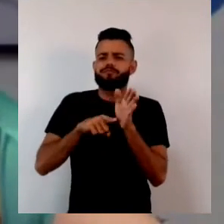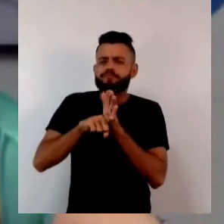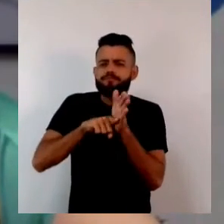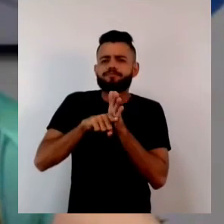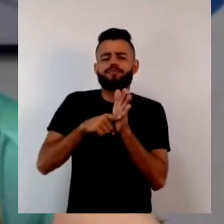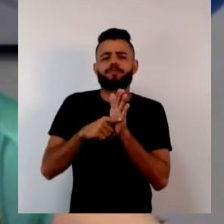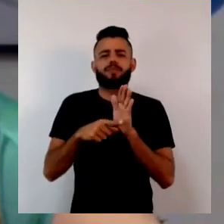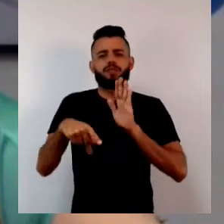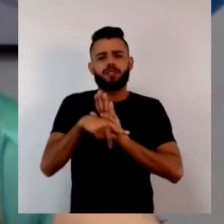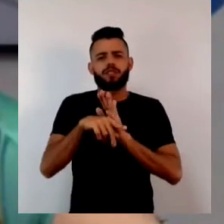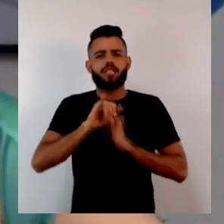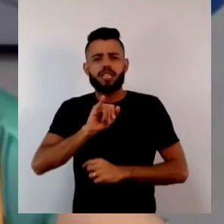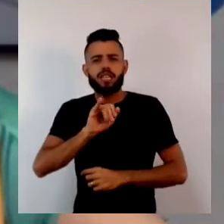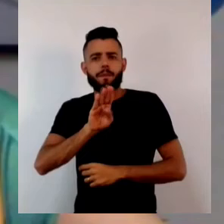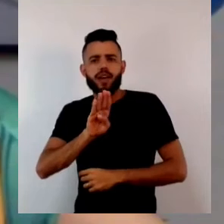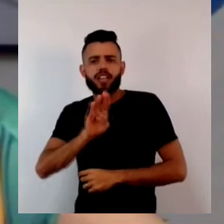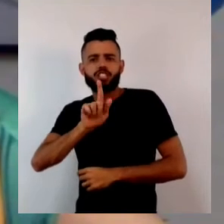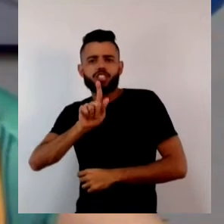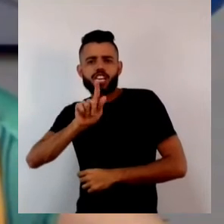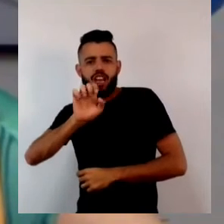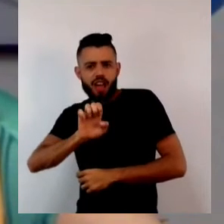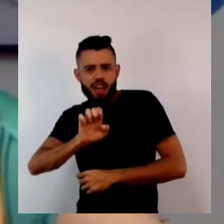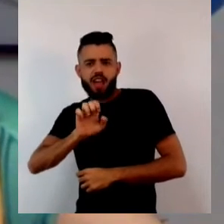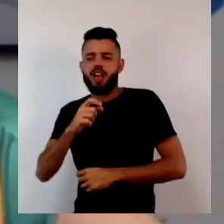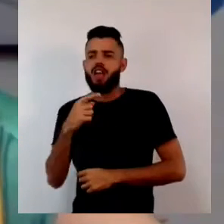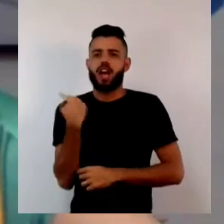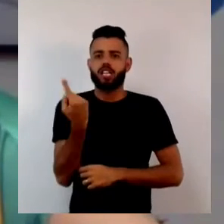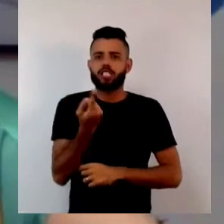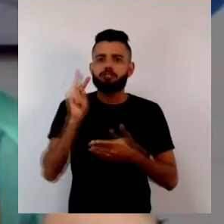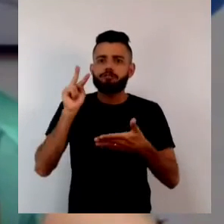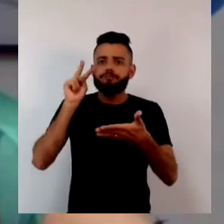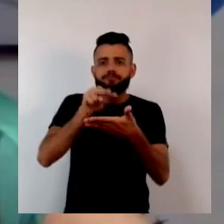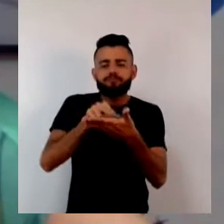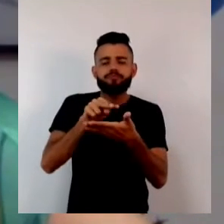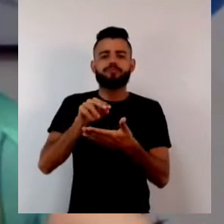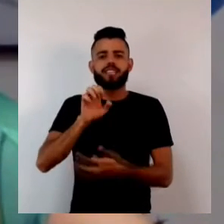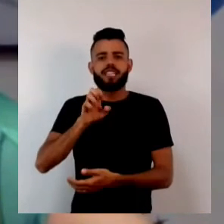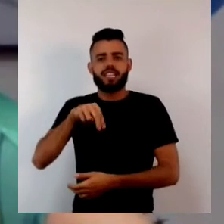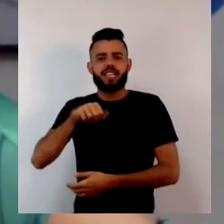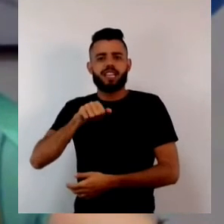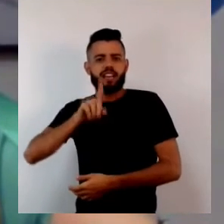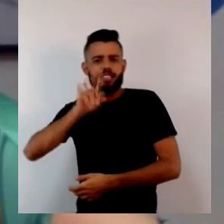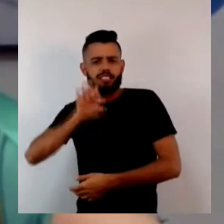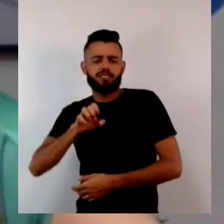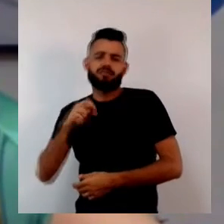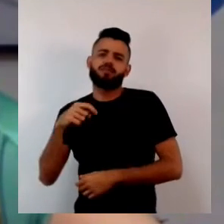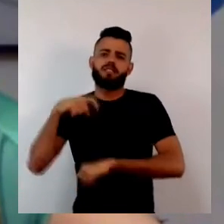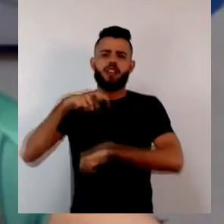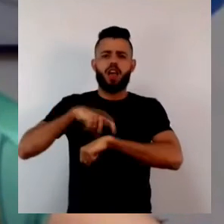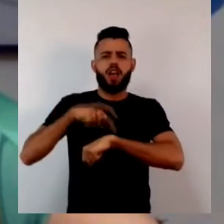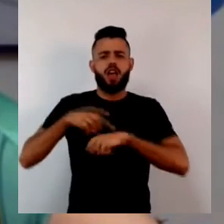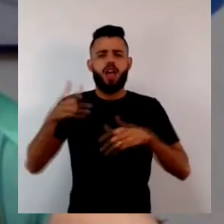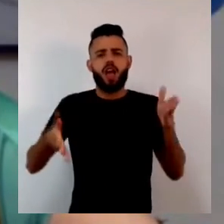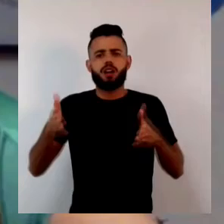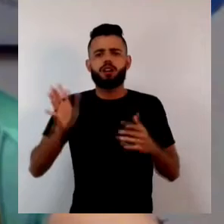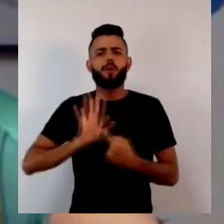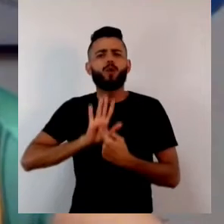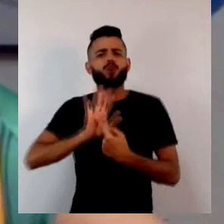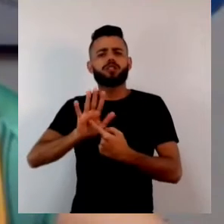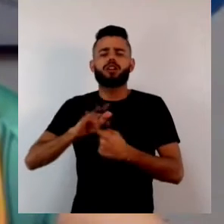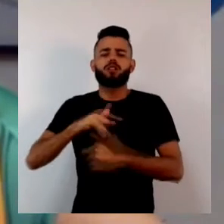gente acessava, PNAD, que foi saindo nessa época, mostrando essa mudança no comportamento das